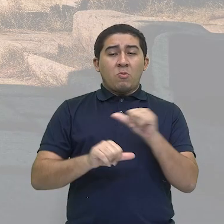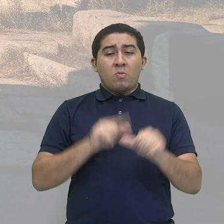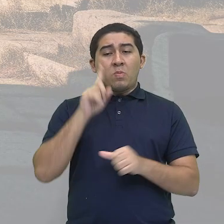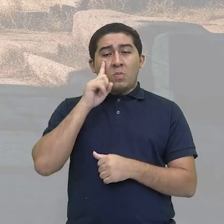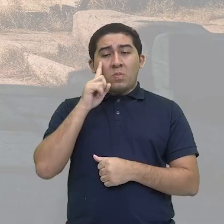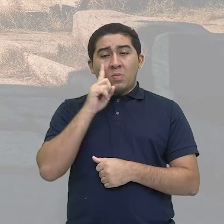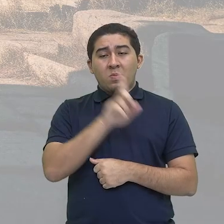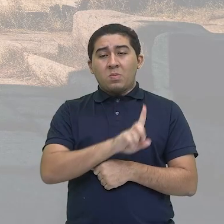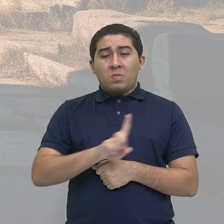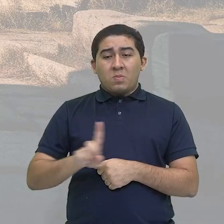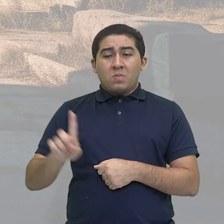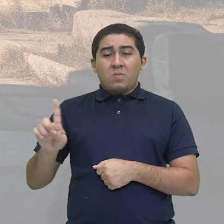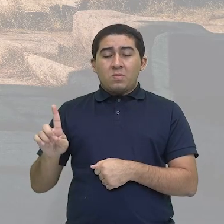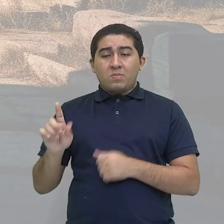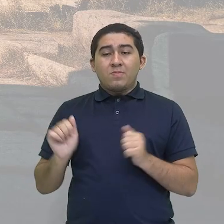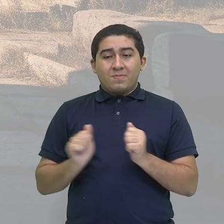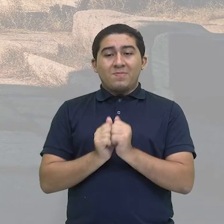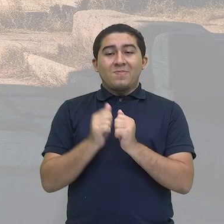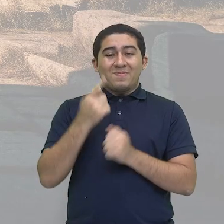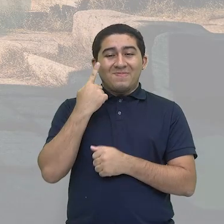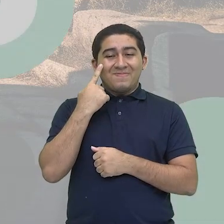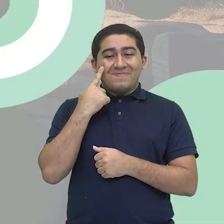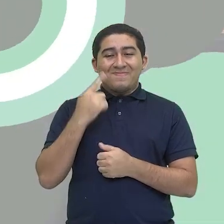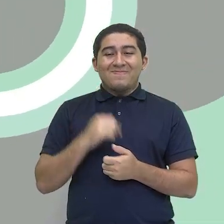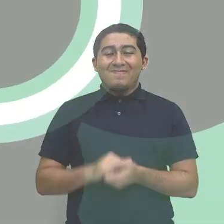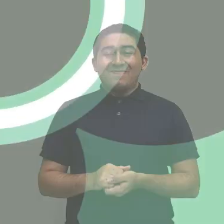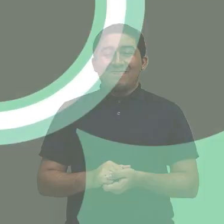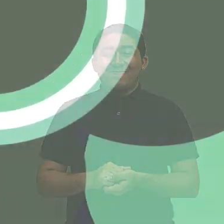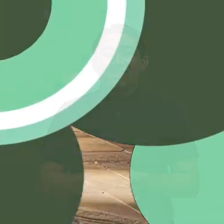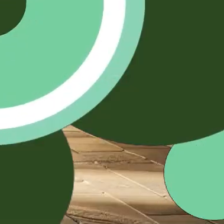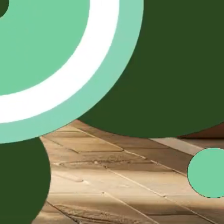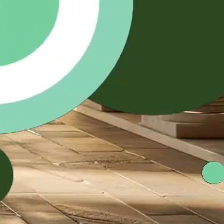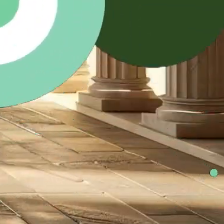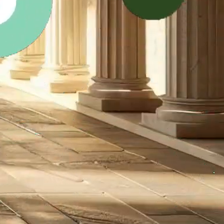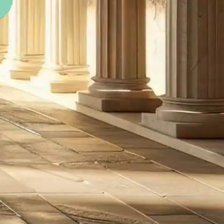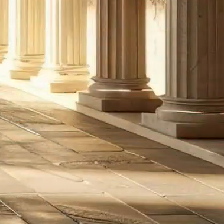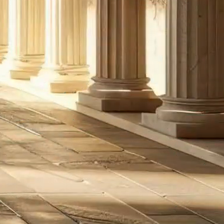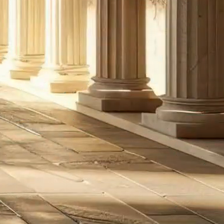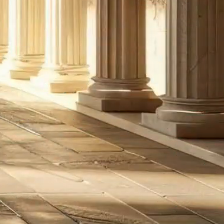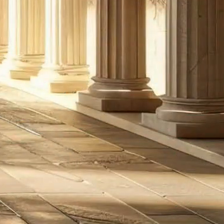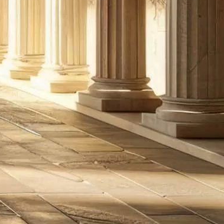que ele já vai entrar aqui conosco, observe.